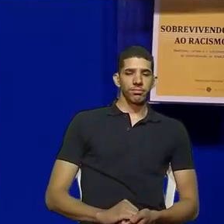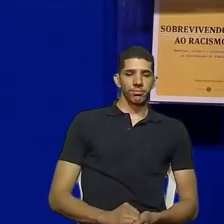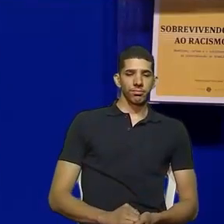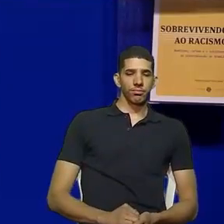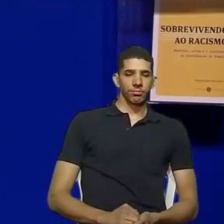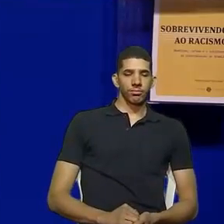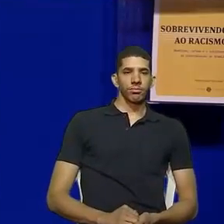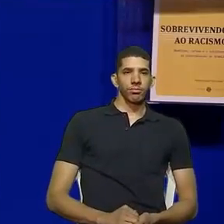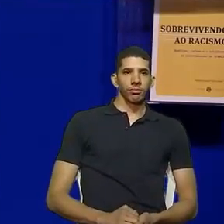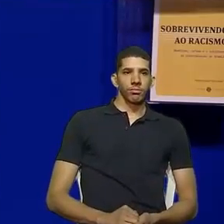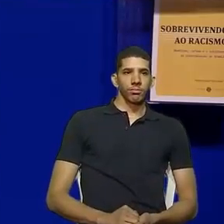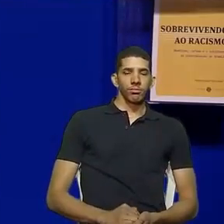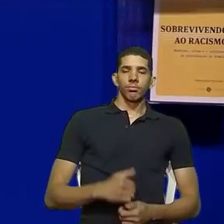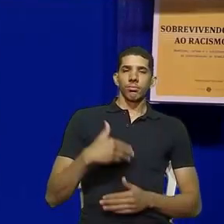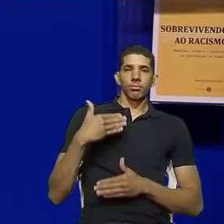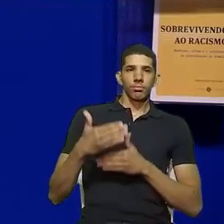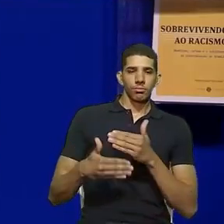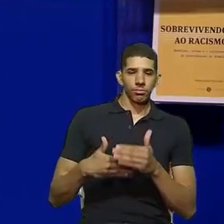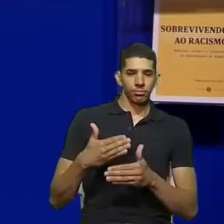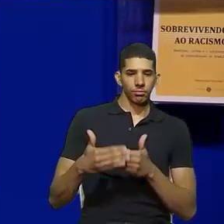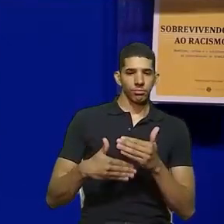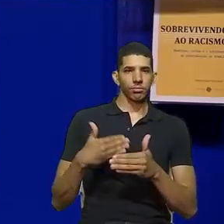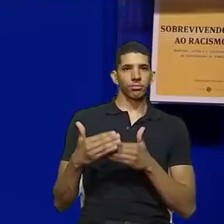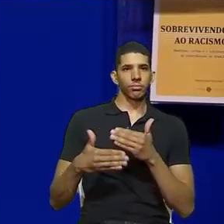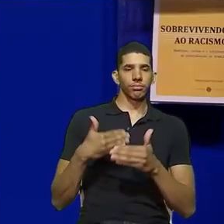Como um processo de cura, você disse.